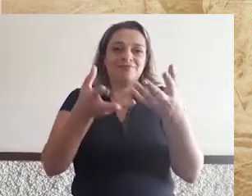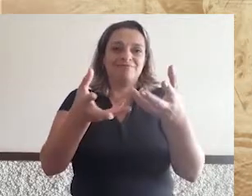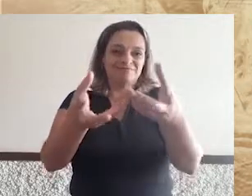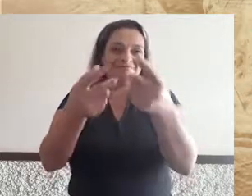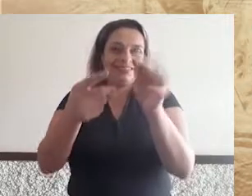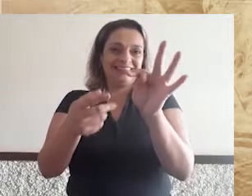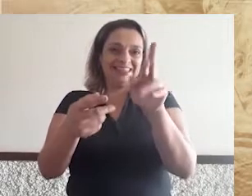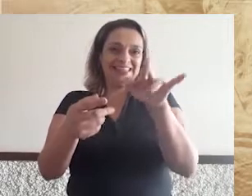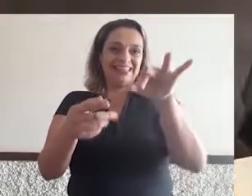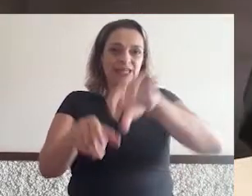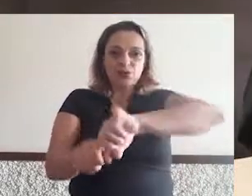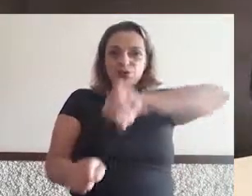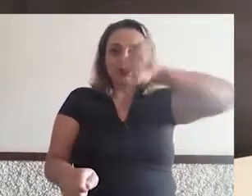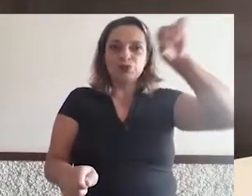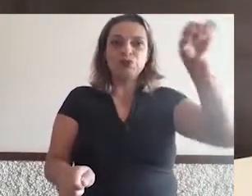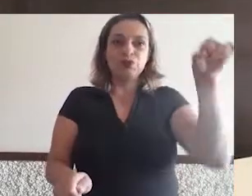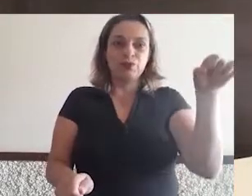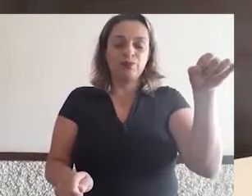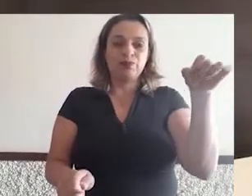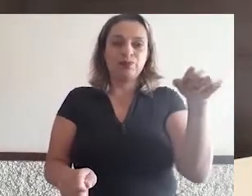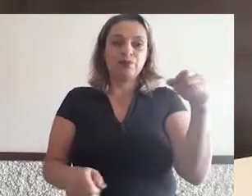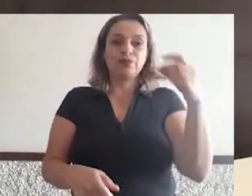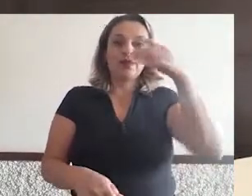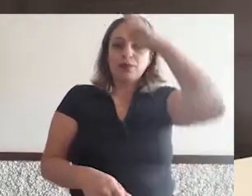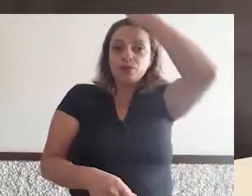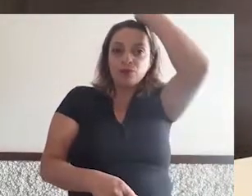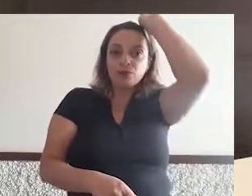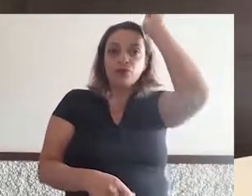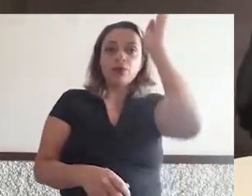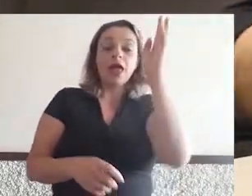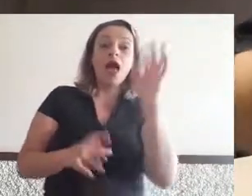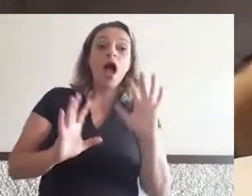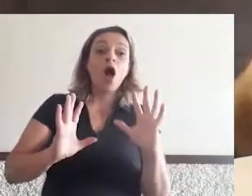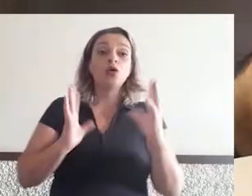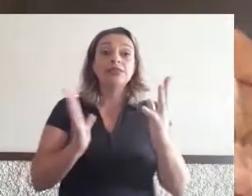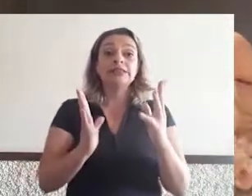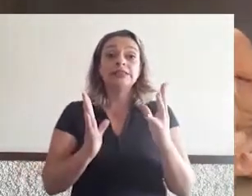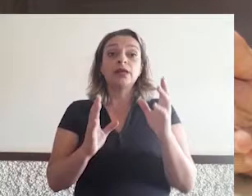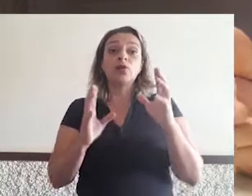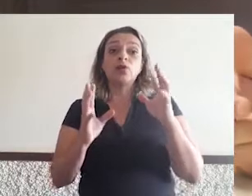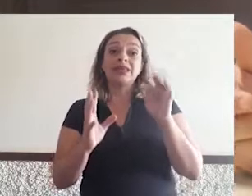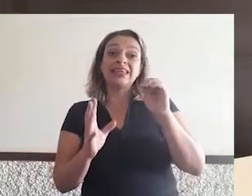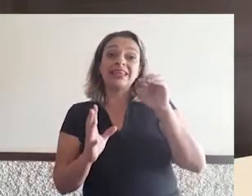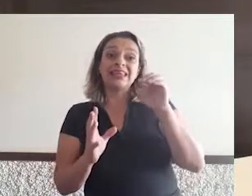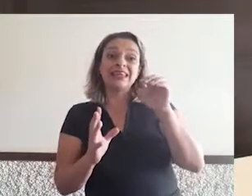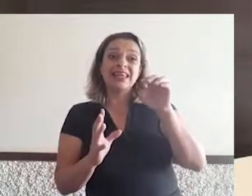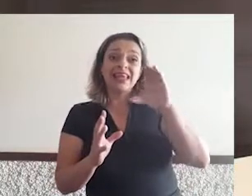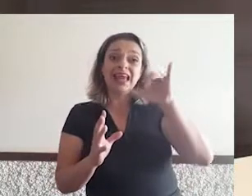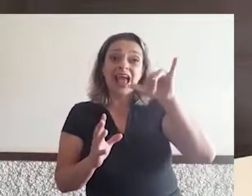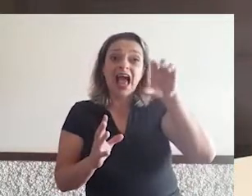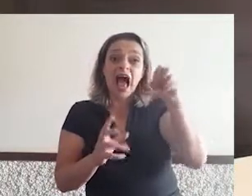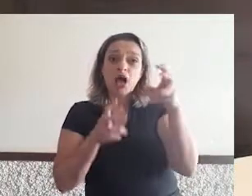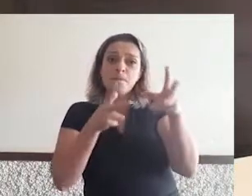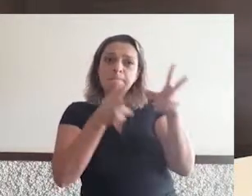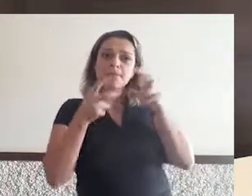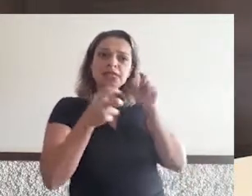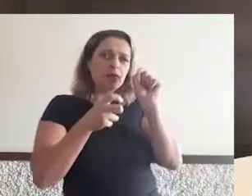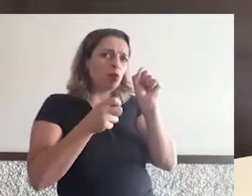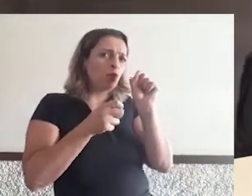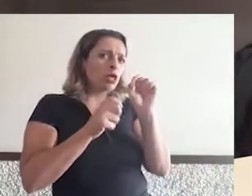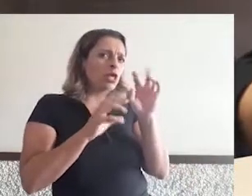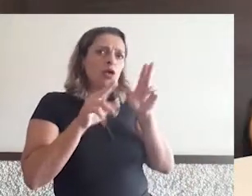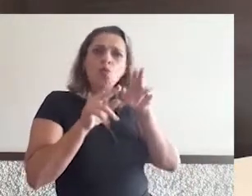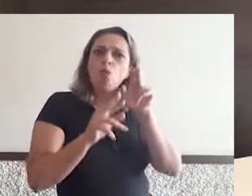da República Romana. E aconteceu que Caio Graco, percebendo que havia uma conspiração para matá-lo, como acontecera com o seu